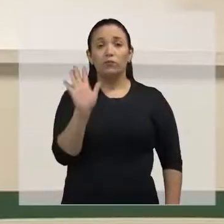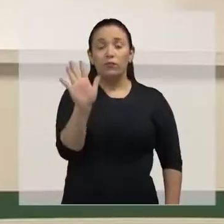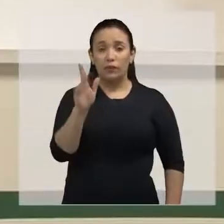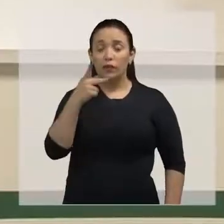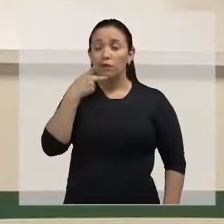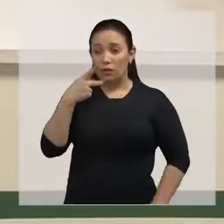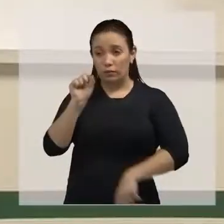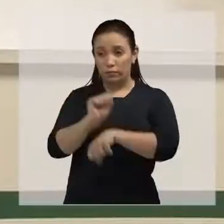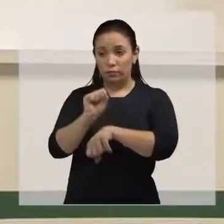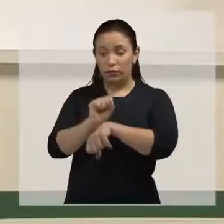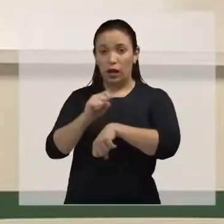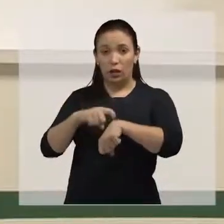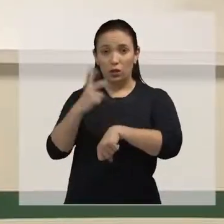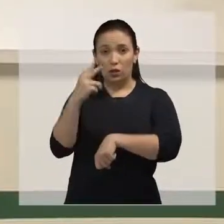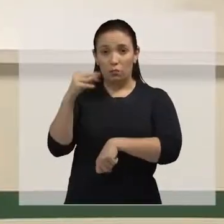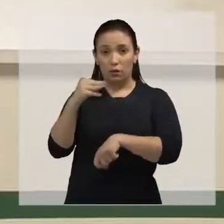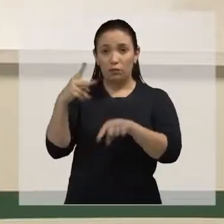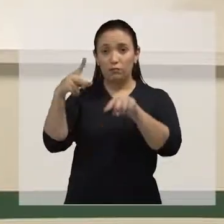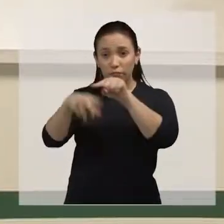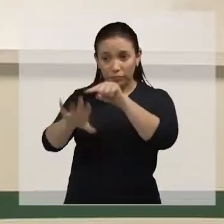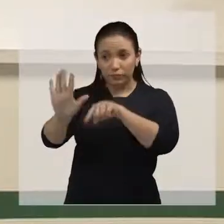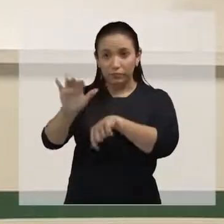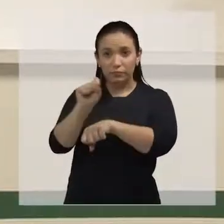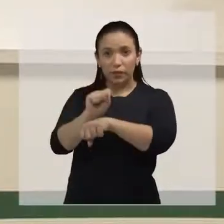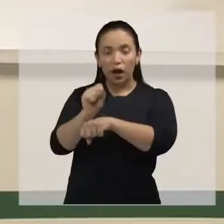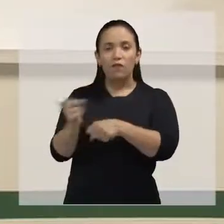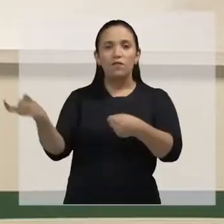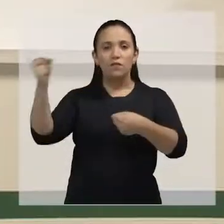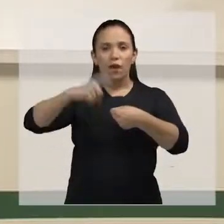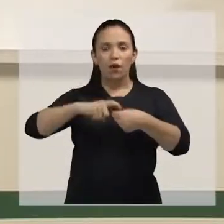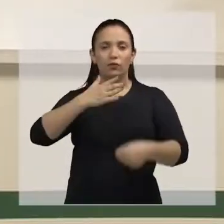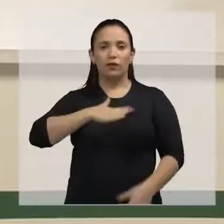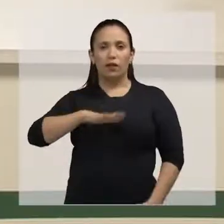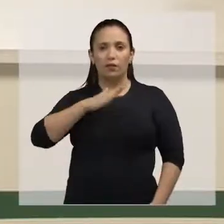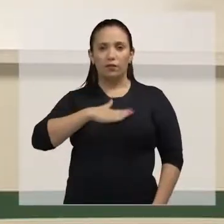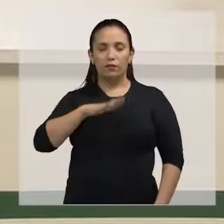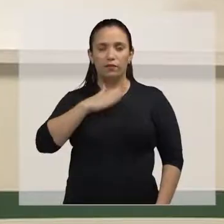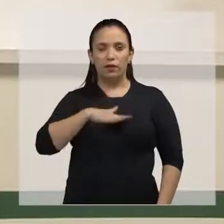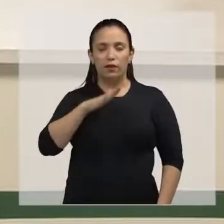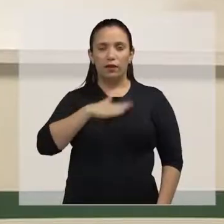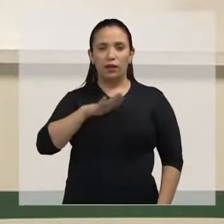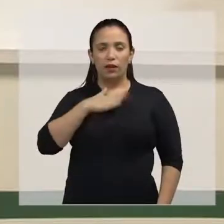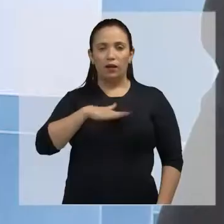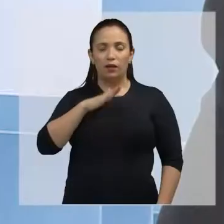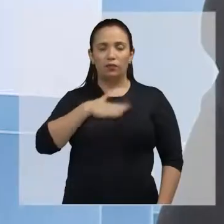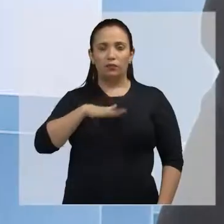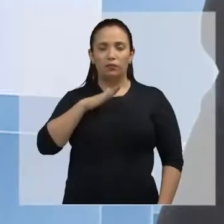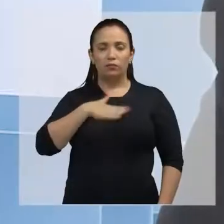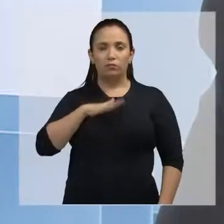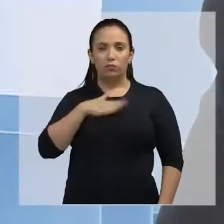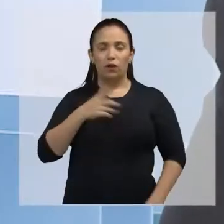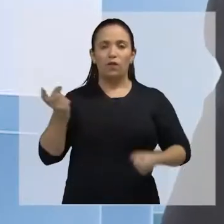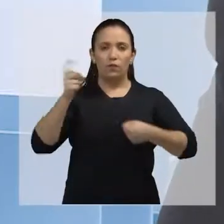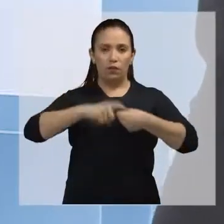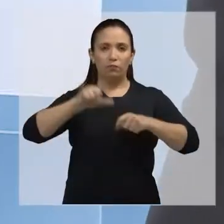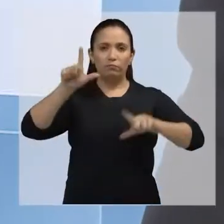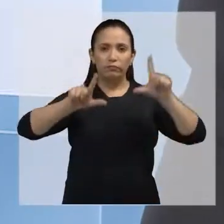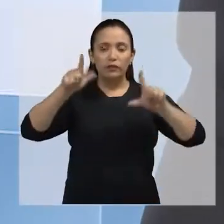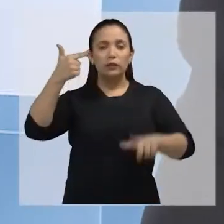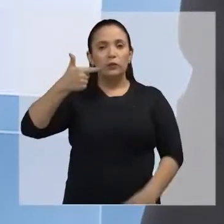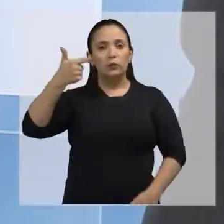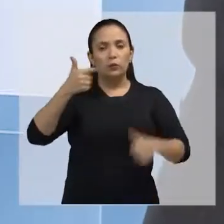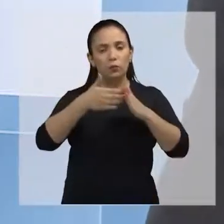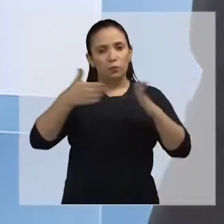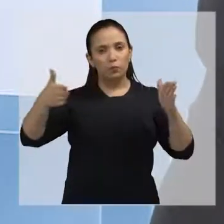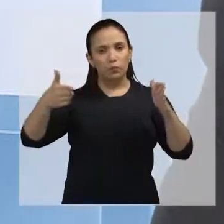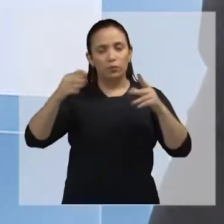movimento daqui 2 minutos. Tá certo? Estátua aí, fica parado. Tudo bem. Não se mexa. Tudo não bem. se mexa. Eu volto já com o